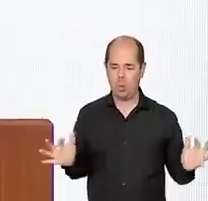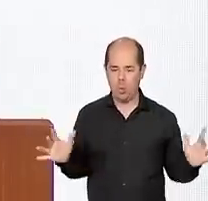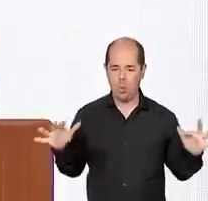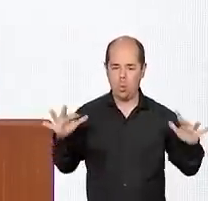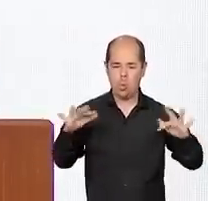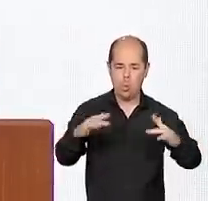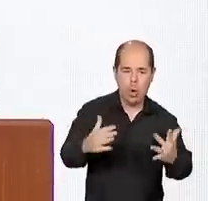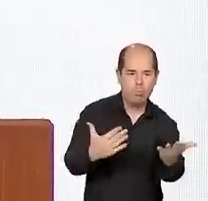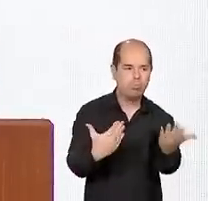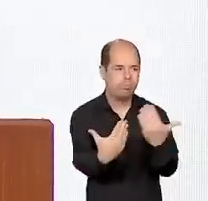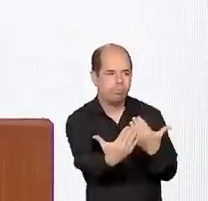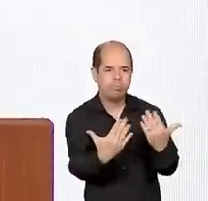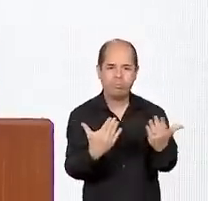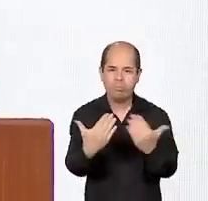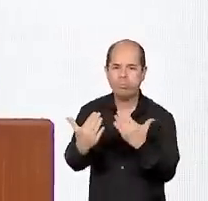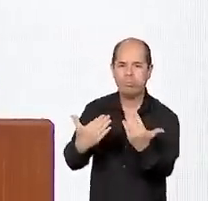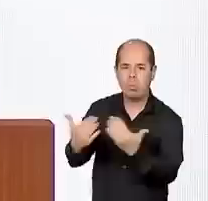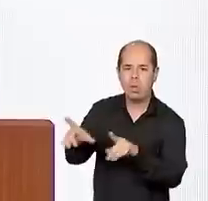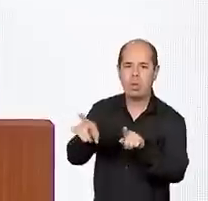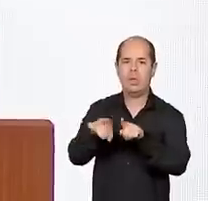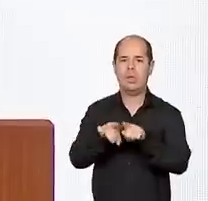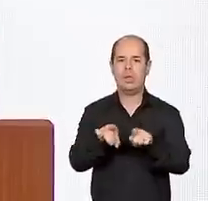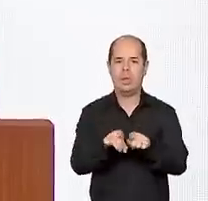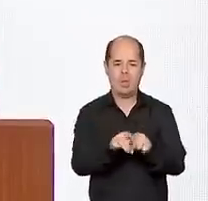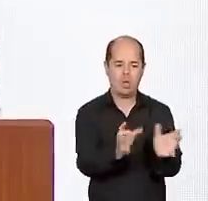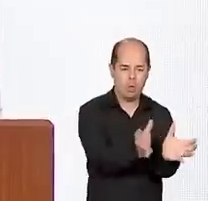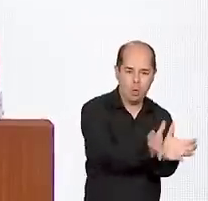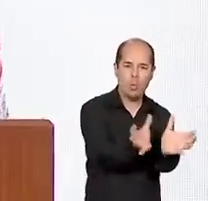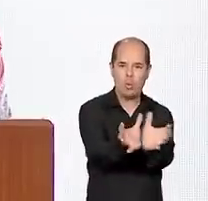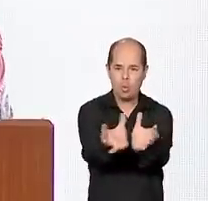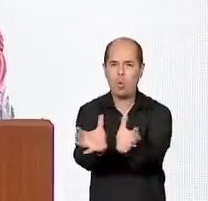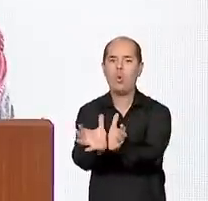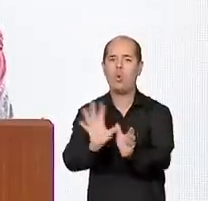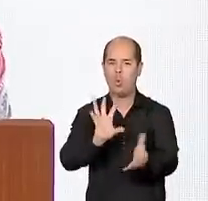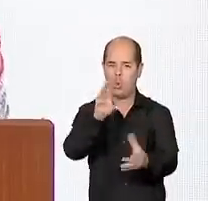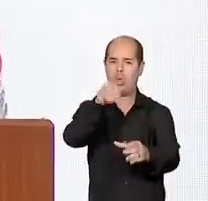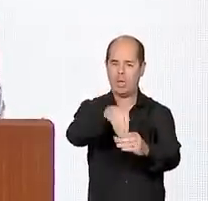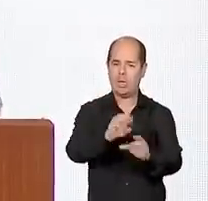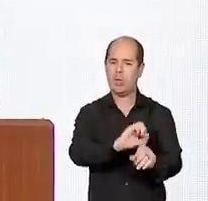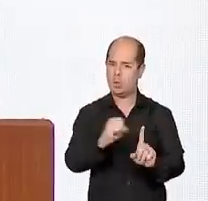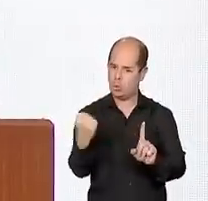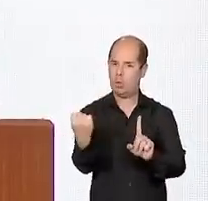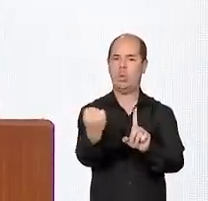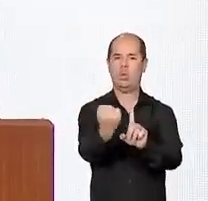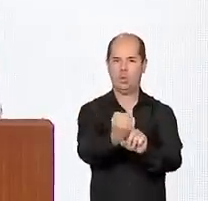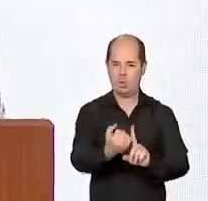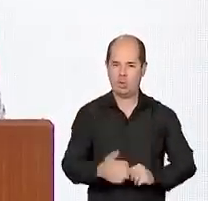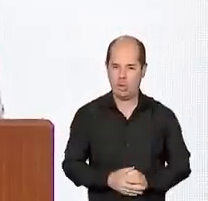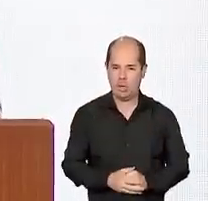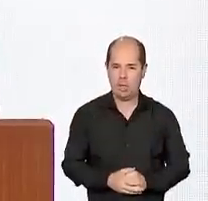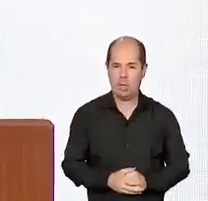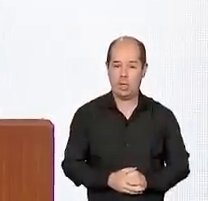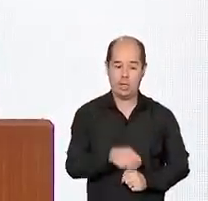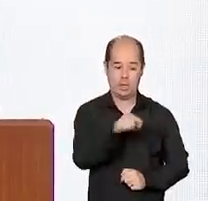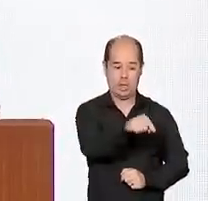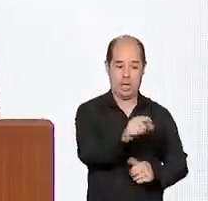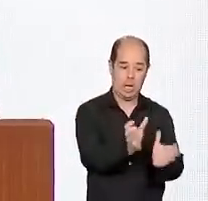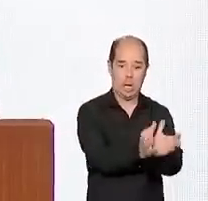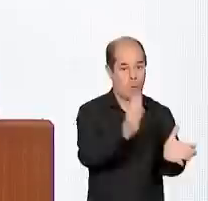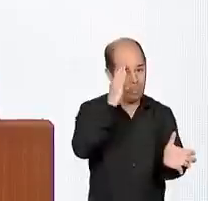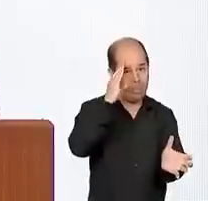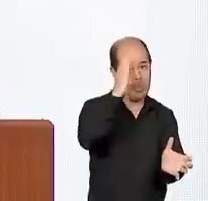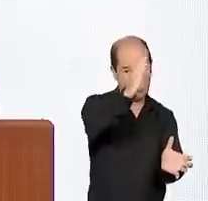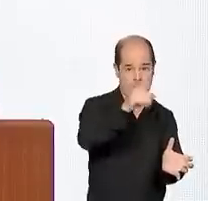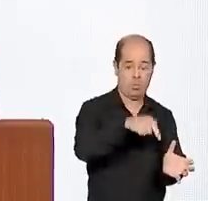toda a representação de movimentos sociais e, com muito destaque, eu daria para o Conselho Nacional